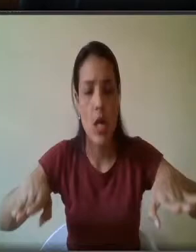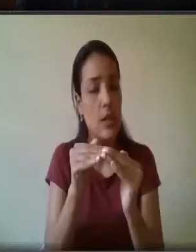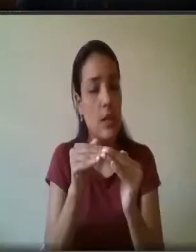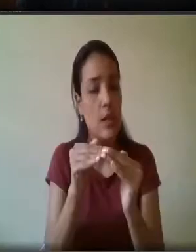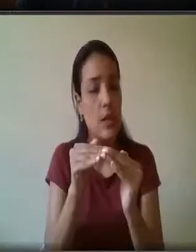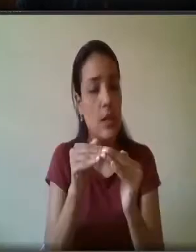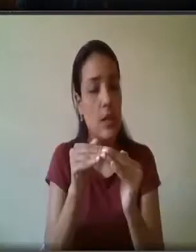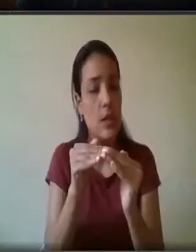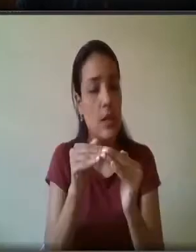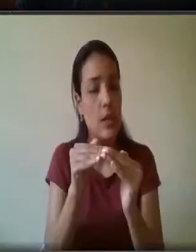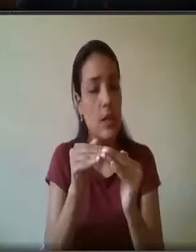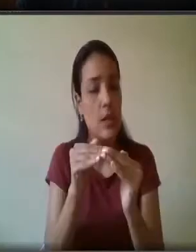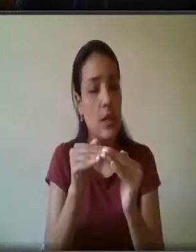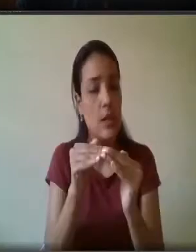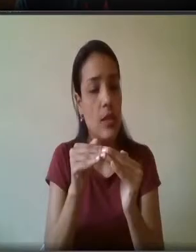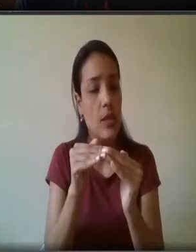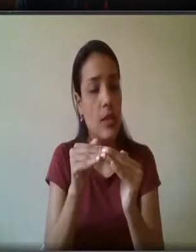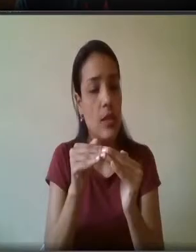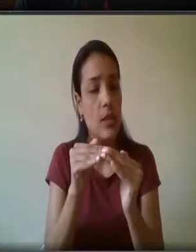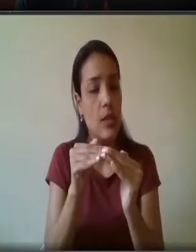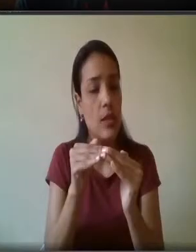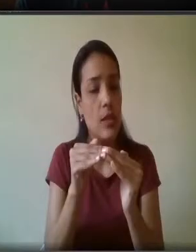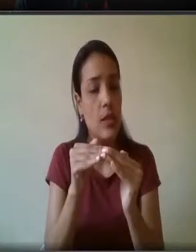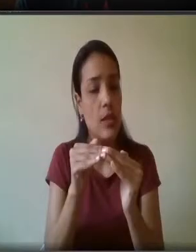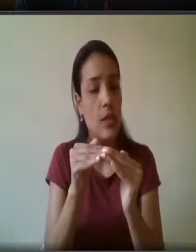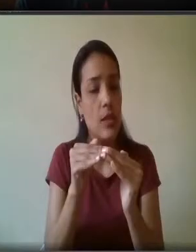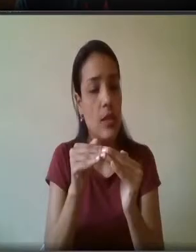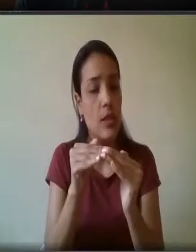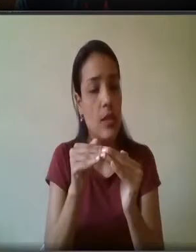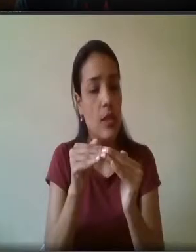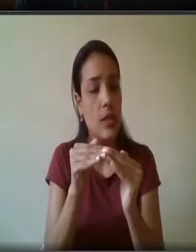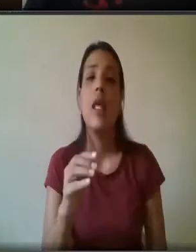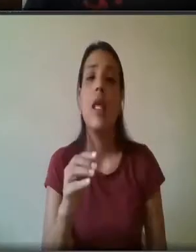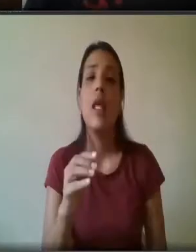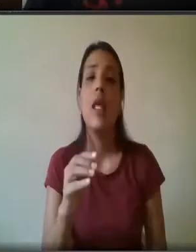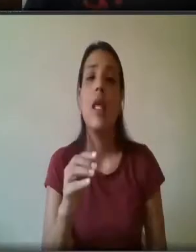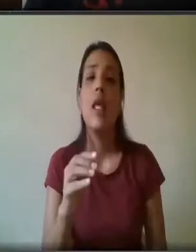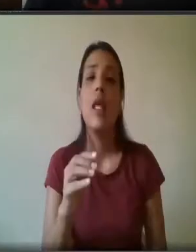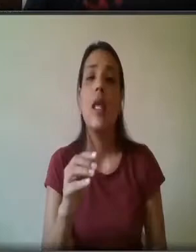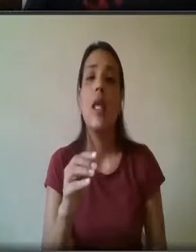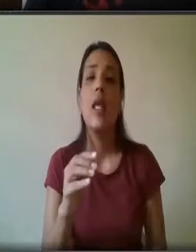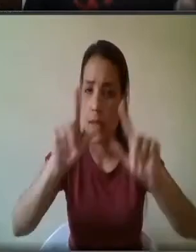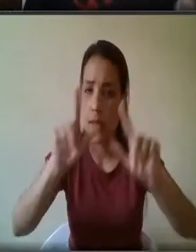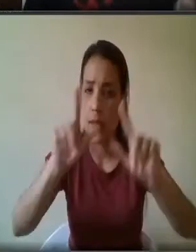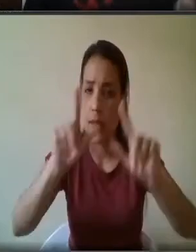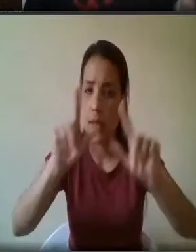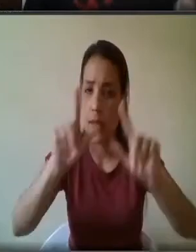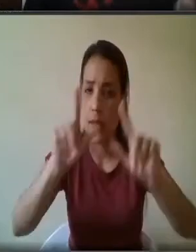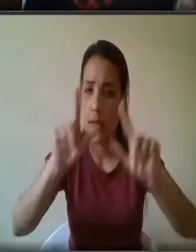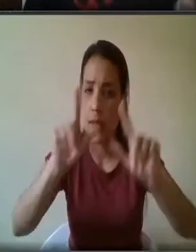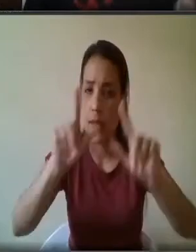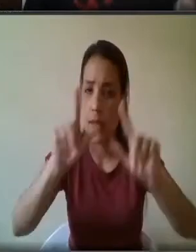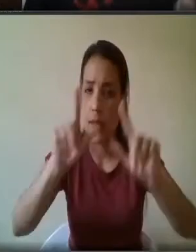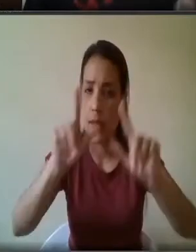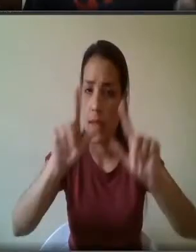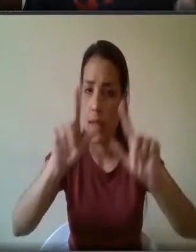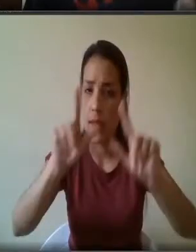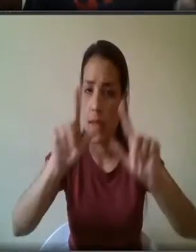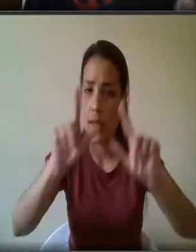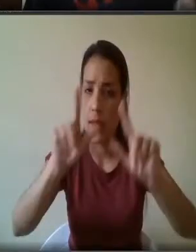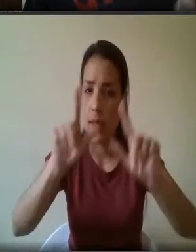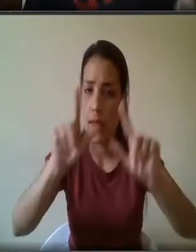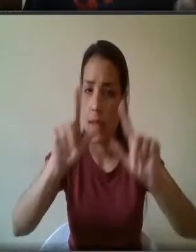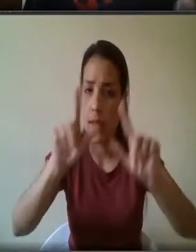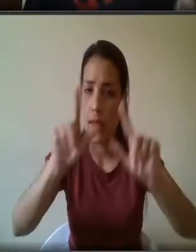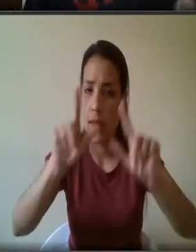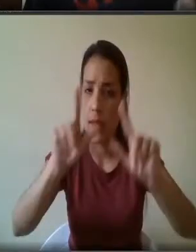dando algumas ideias para vocês nesse slide de como é que a gente pode fazer um estudo mais saboroso do relevo, porque às